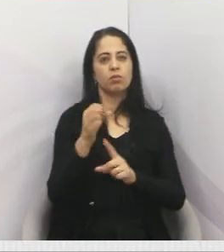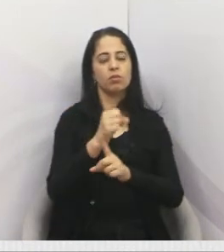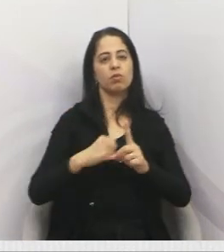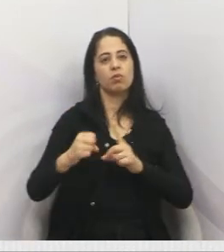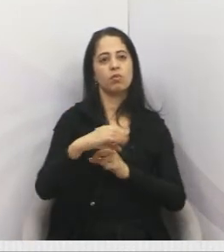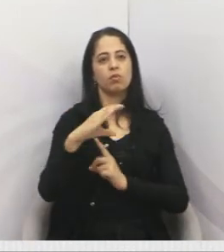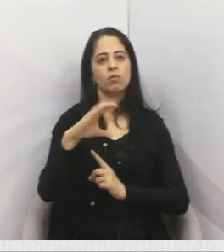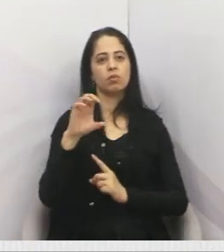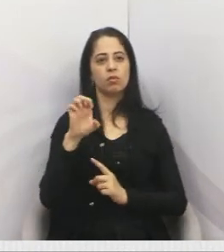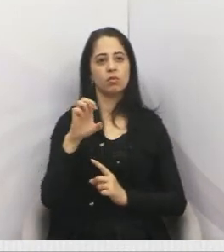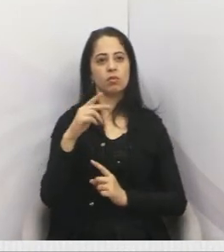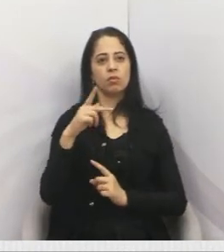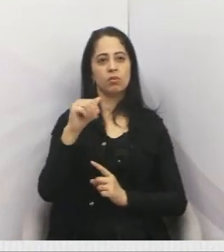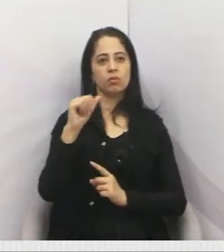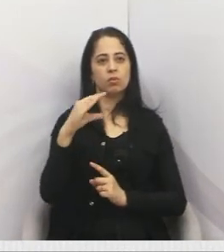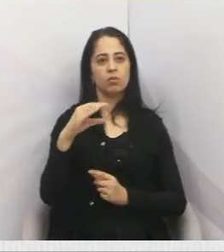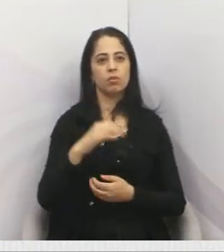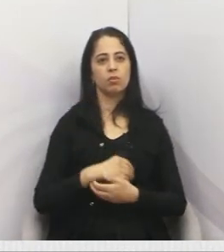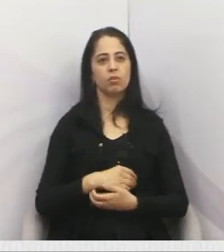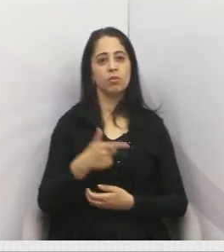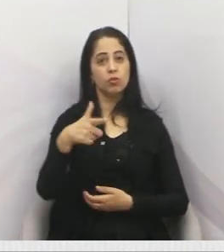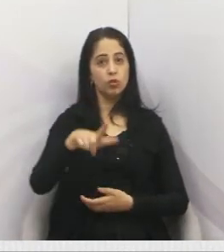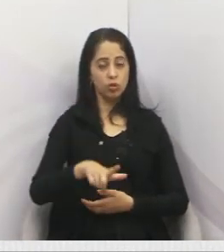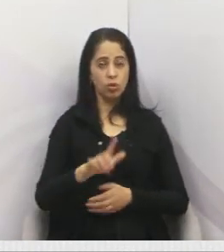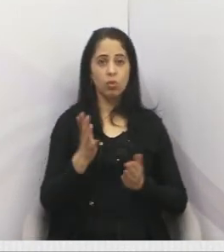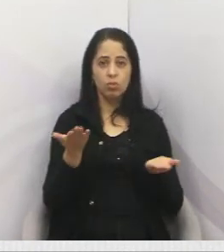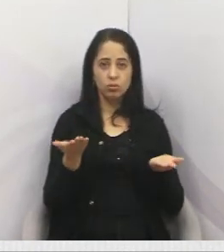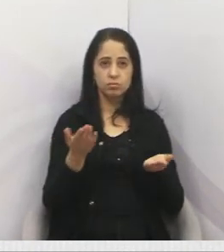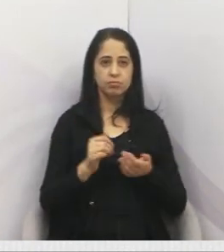CEPAC. De novo?